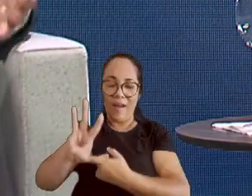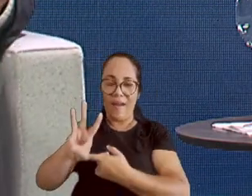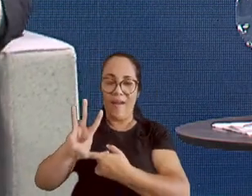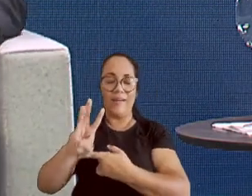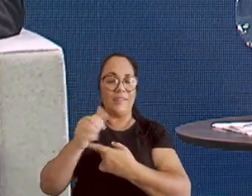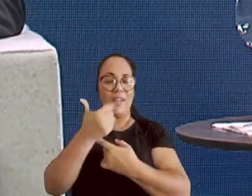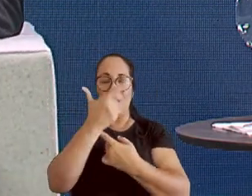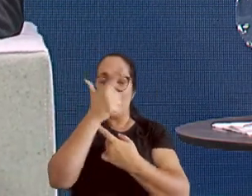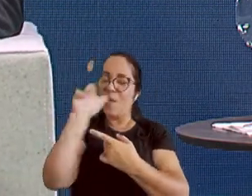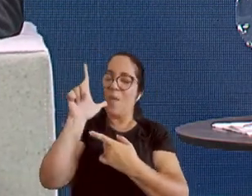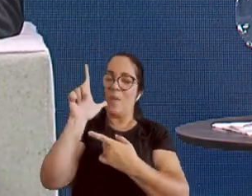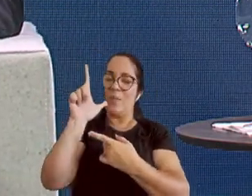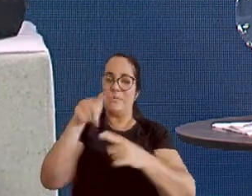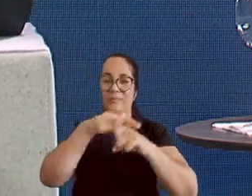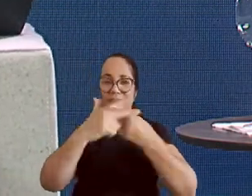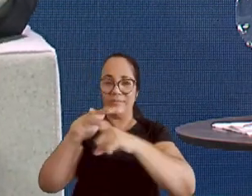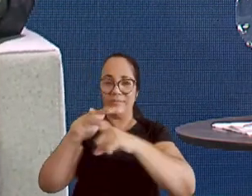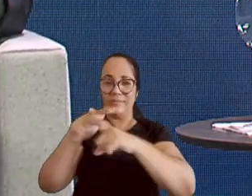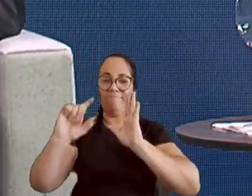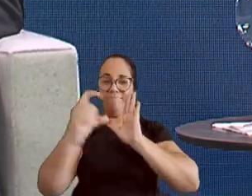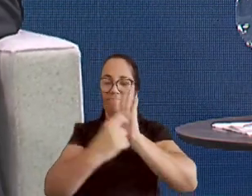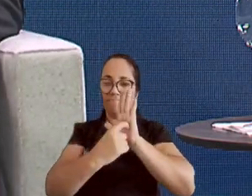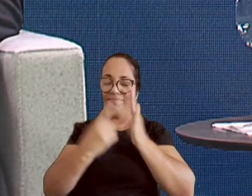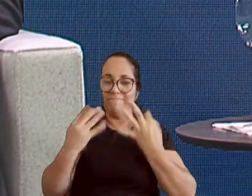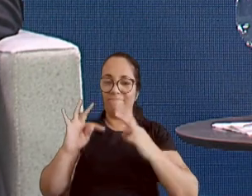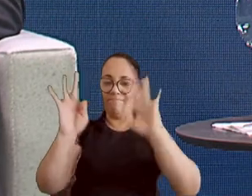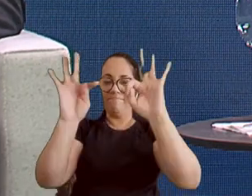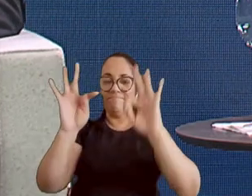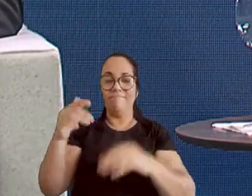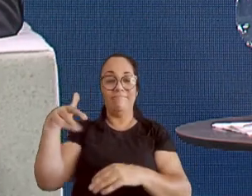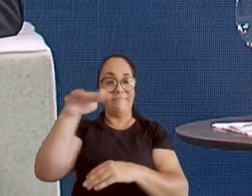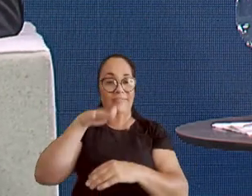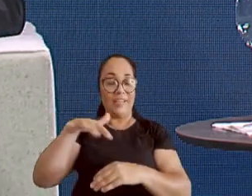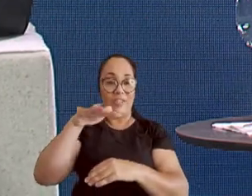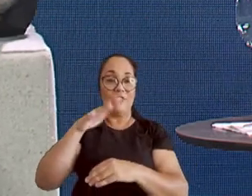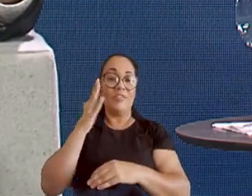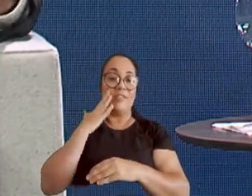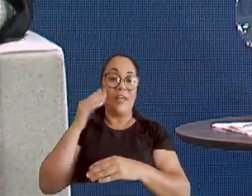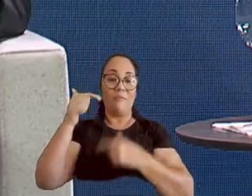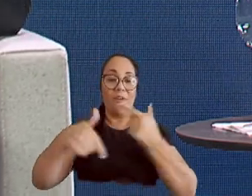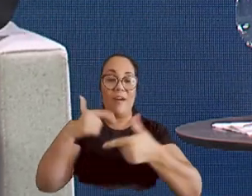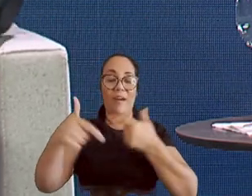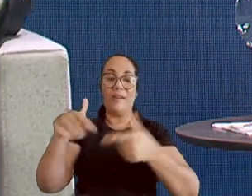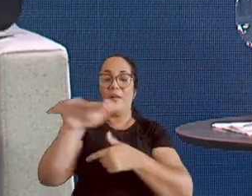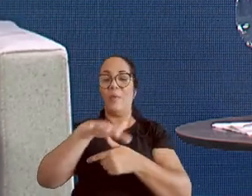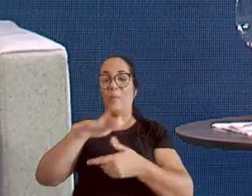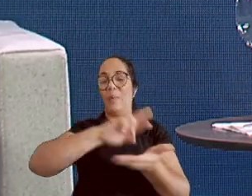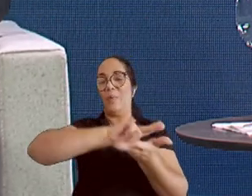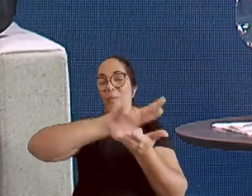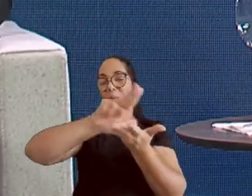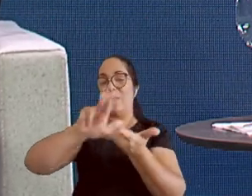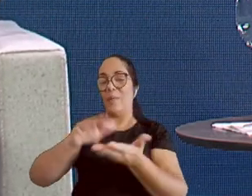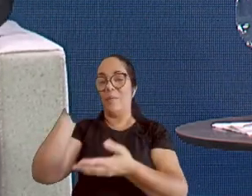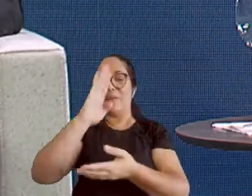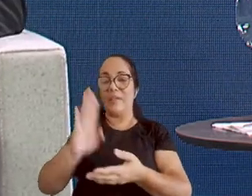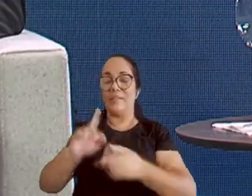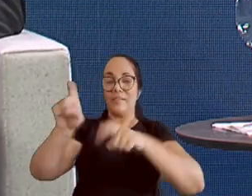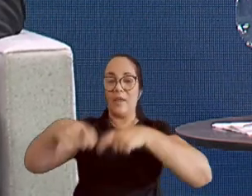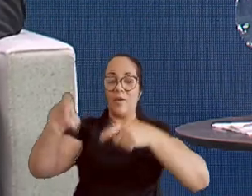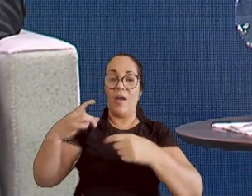por ser uma casa muito brasileira a gente olha setores em que o Brasil é protagonista então Agro tá presente saúde agenda